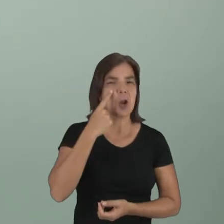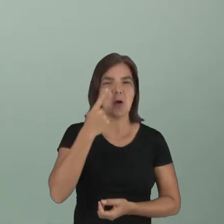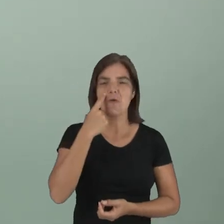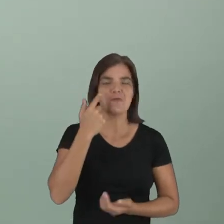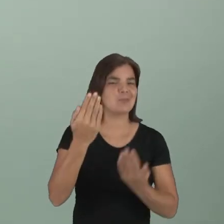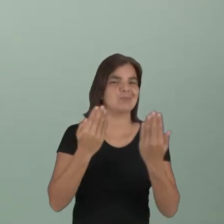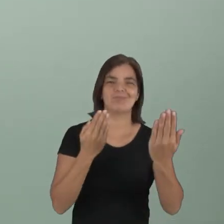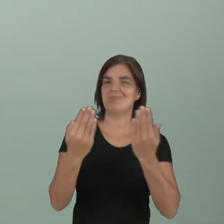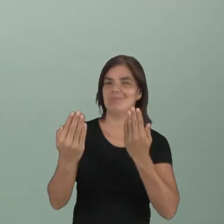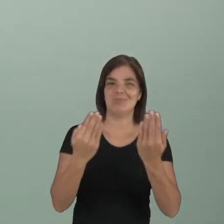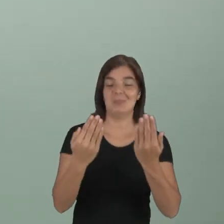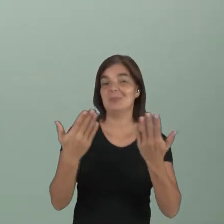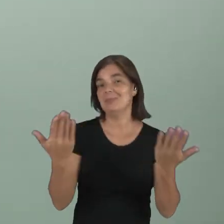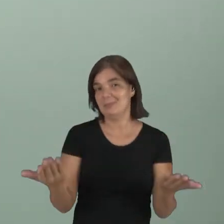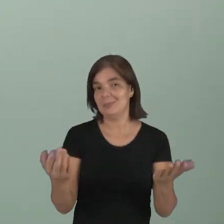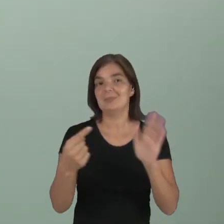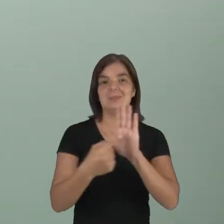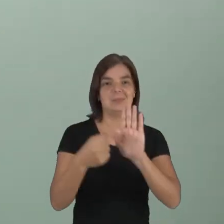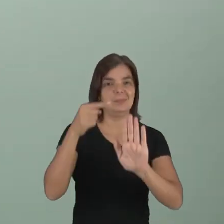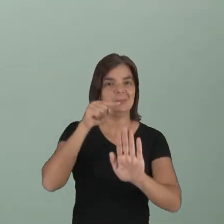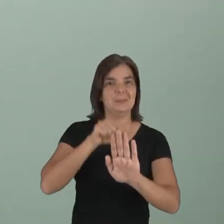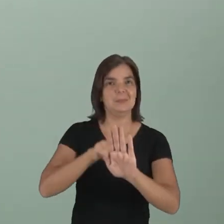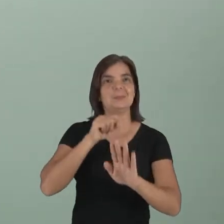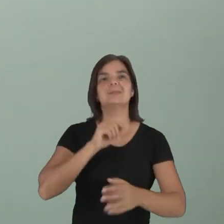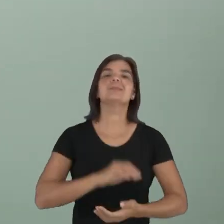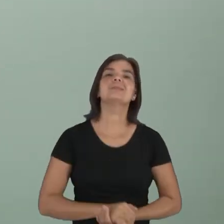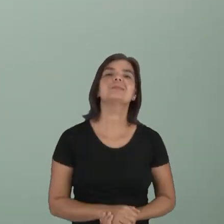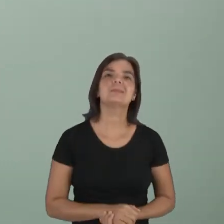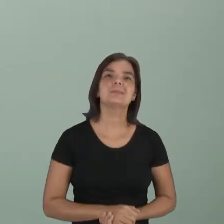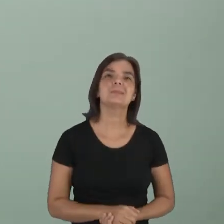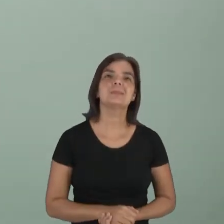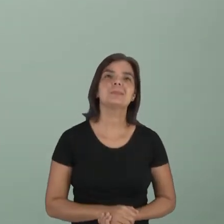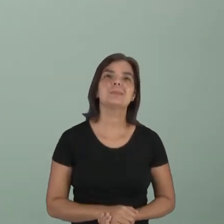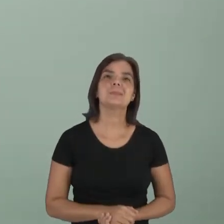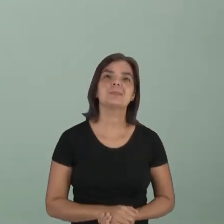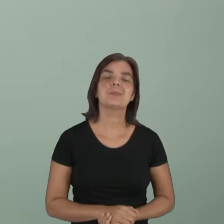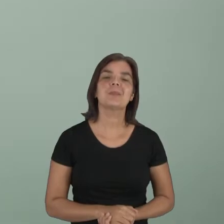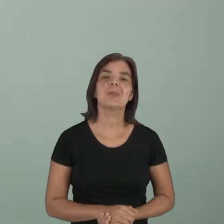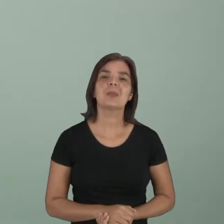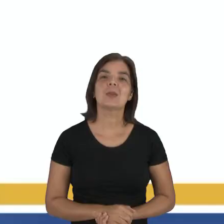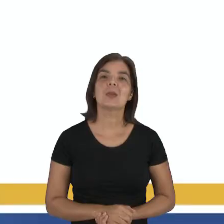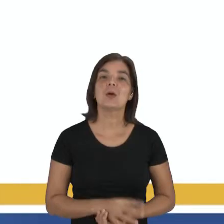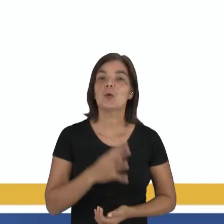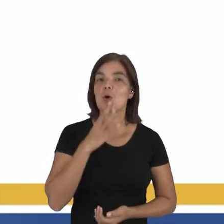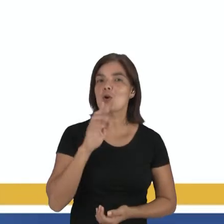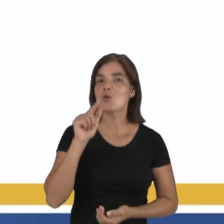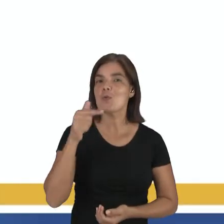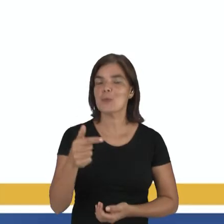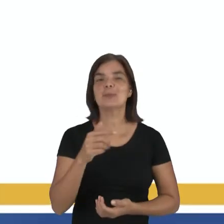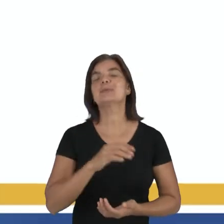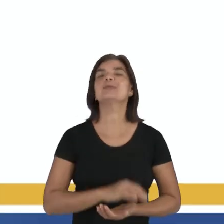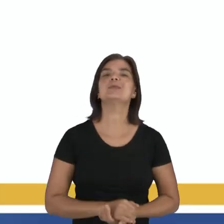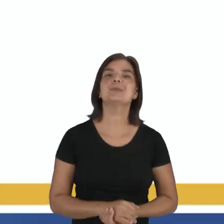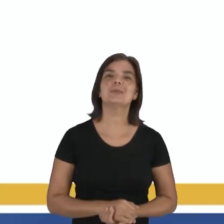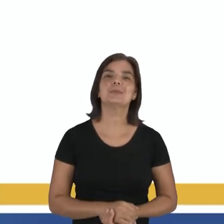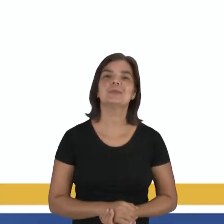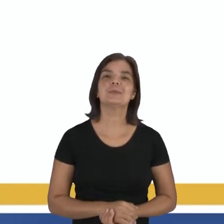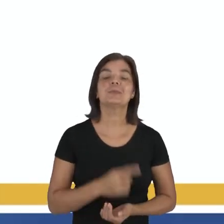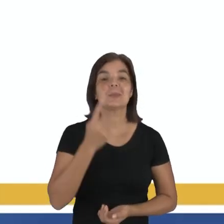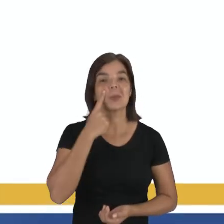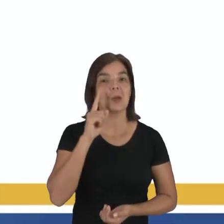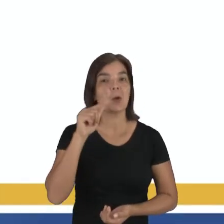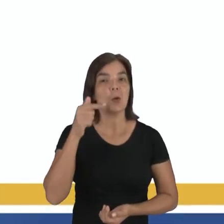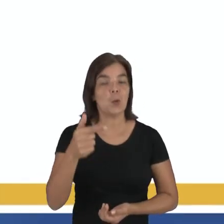termo comparativo, logo é metáfora. Vamos lá, gente, conhecer mais uma figura de